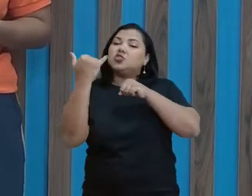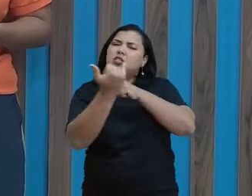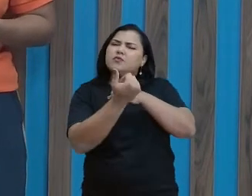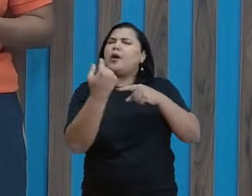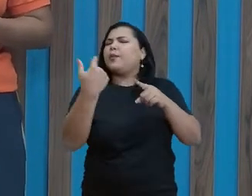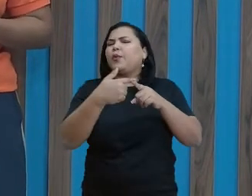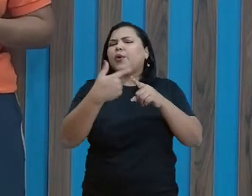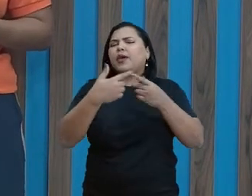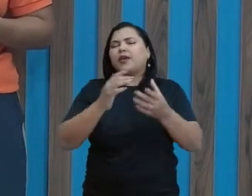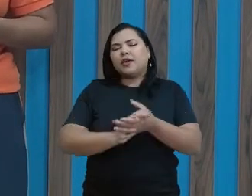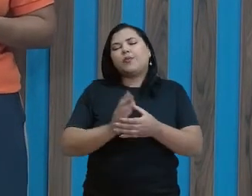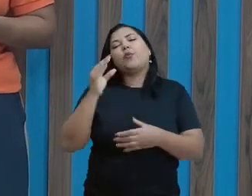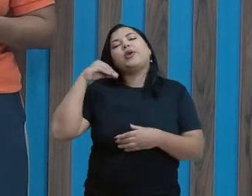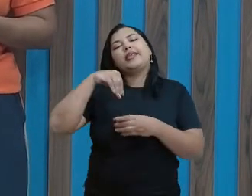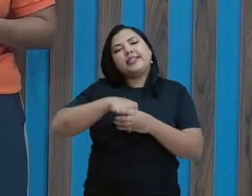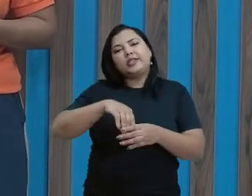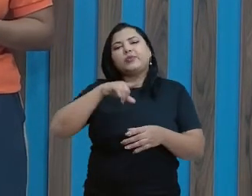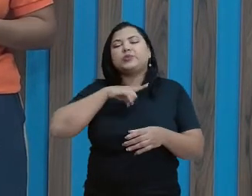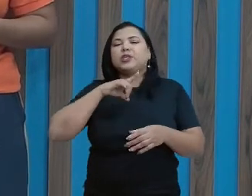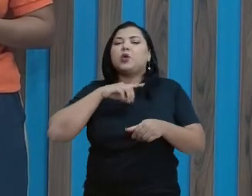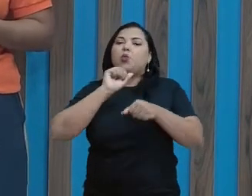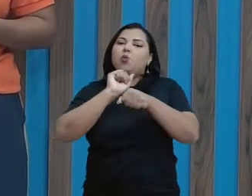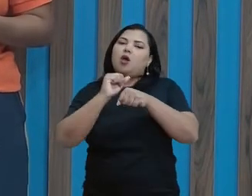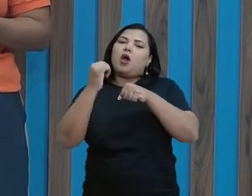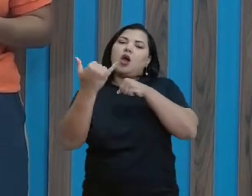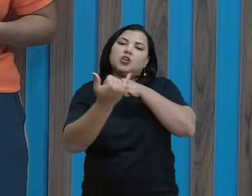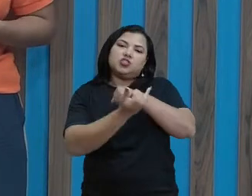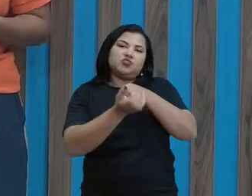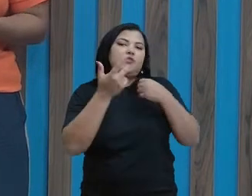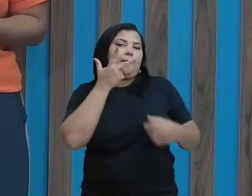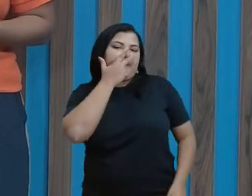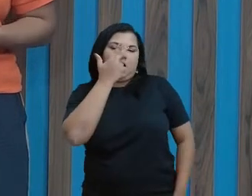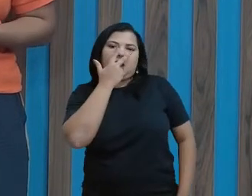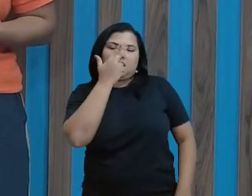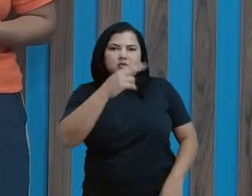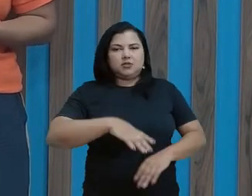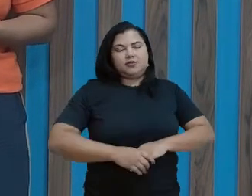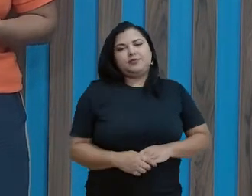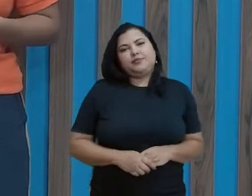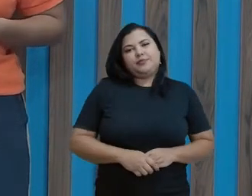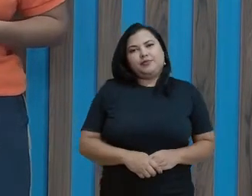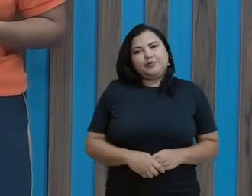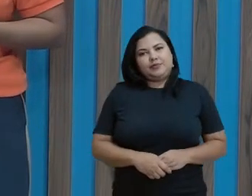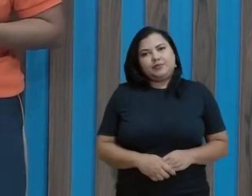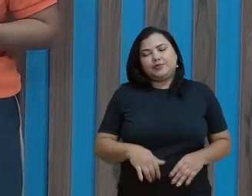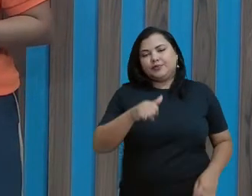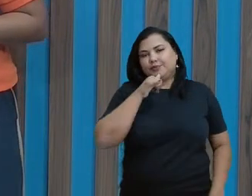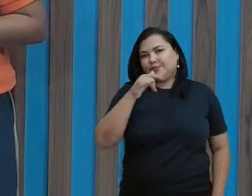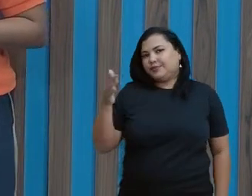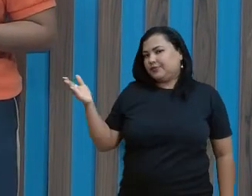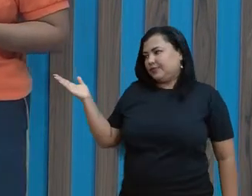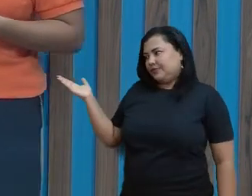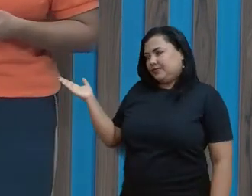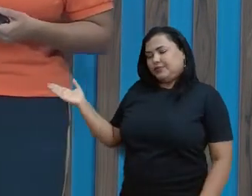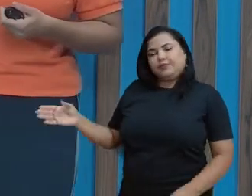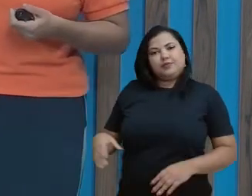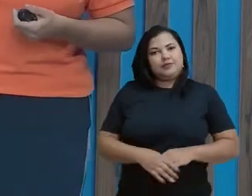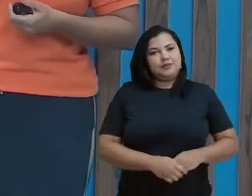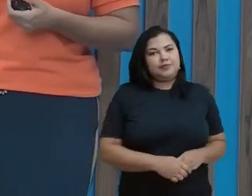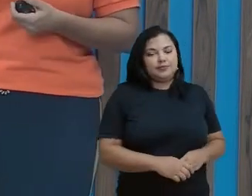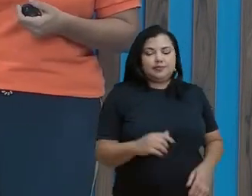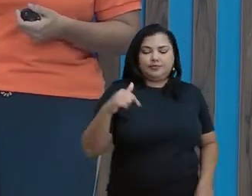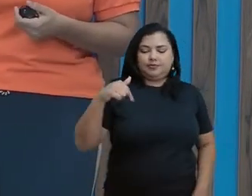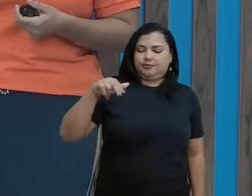quê? Porque tem um papel semelhante do adjetivo. Então, aqui, que ganhei da minha mãe,